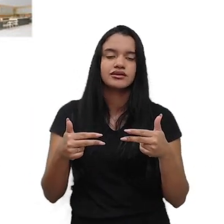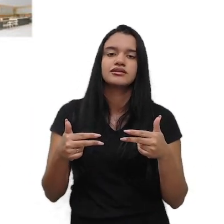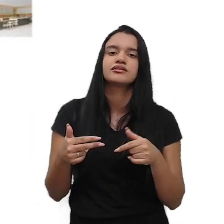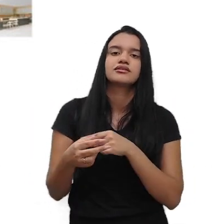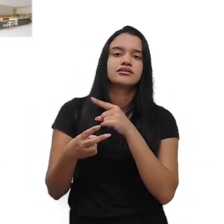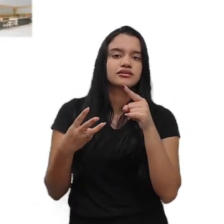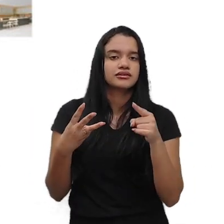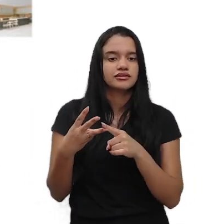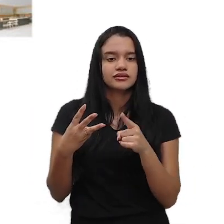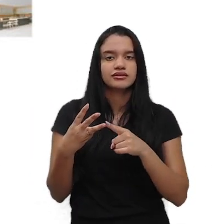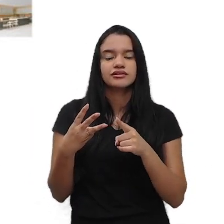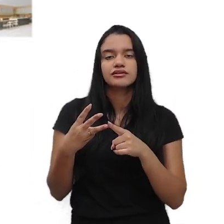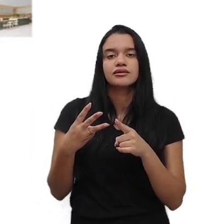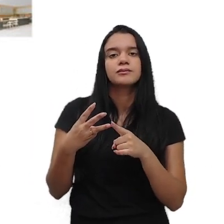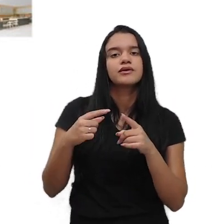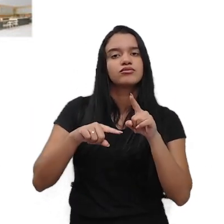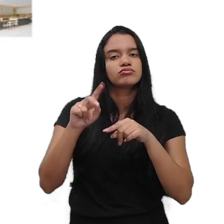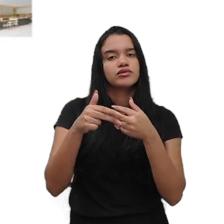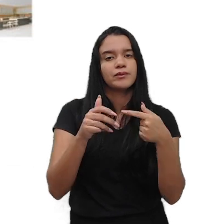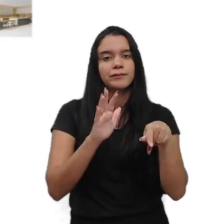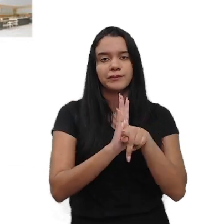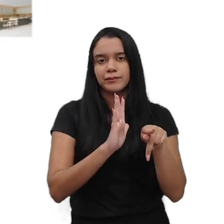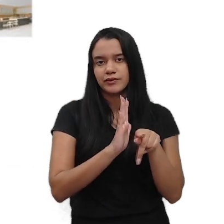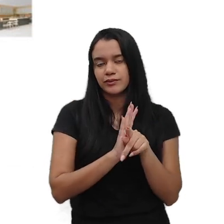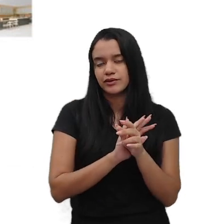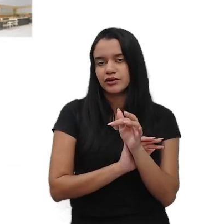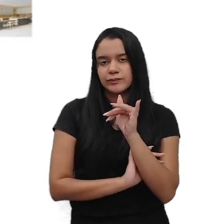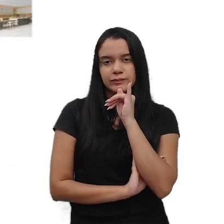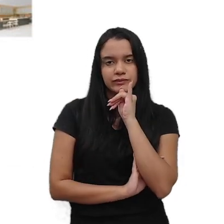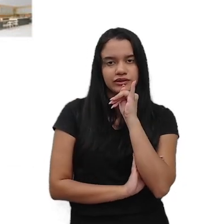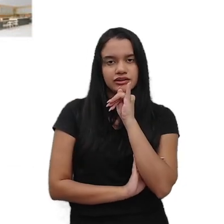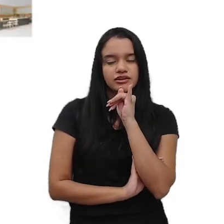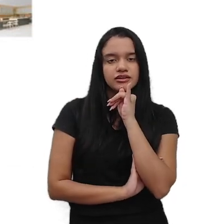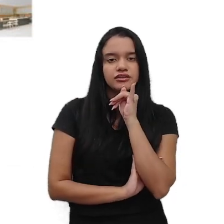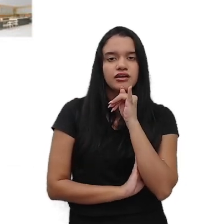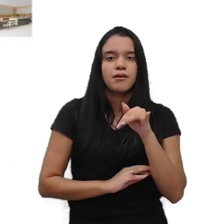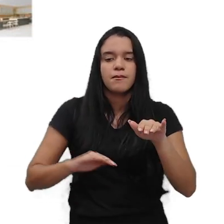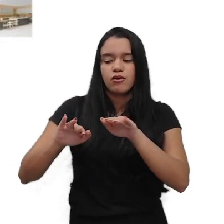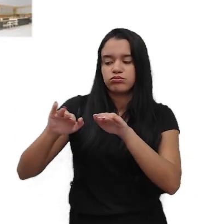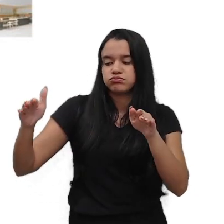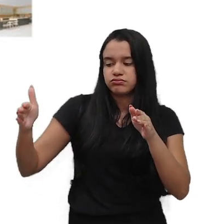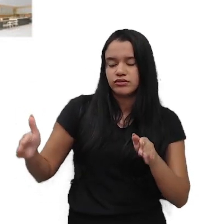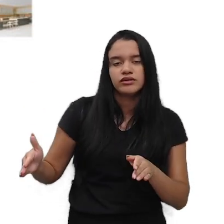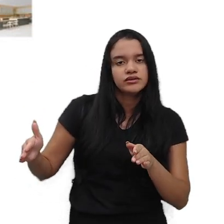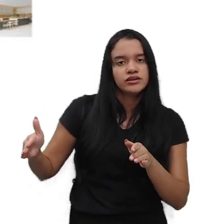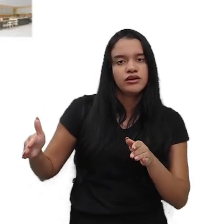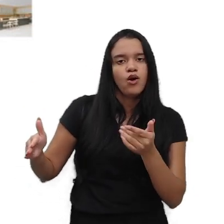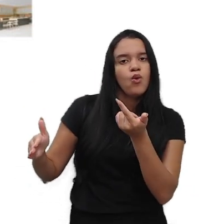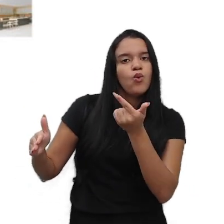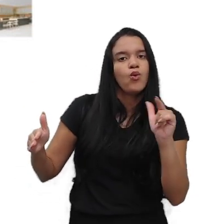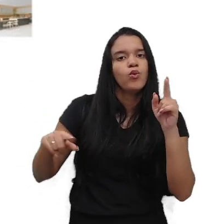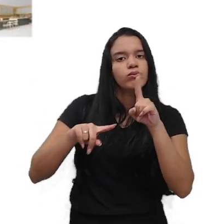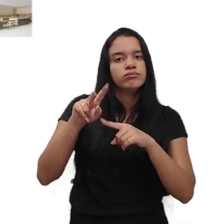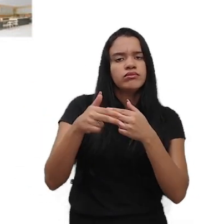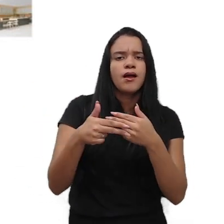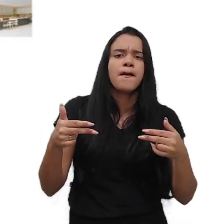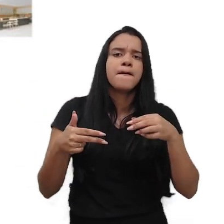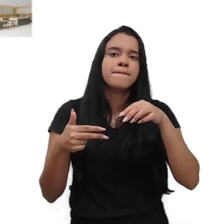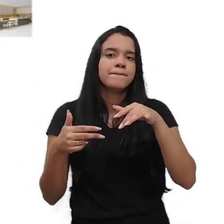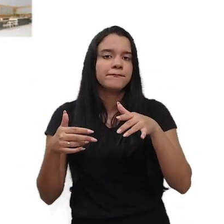de mobiliário fixo, né, por exemplo, os balcões, né, e as outras peças, né,